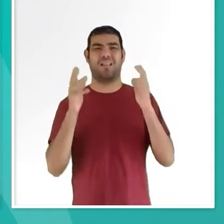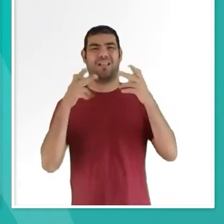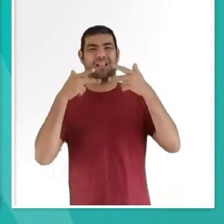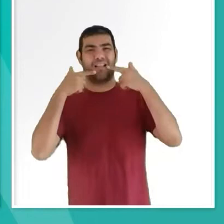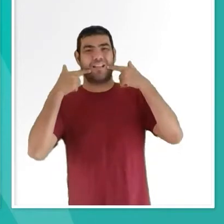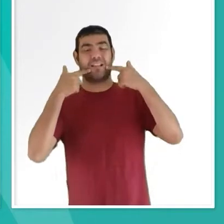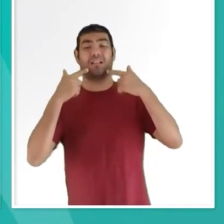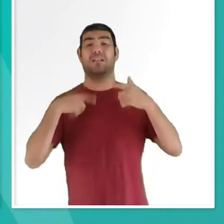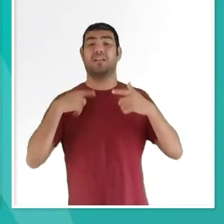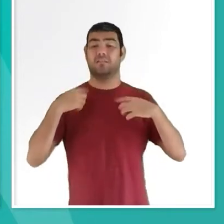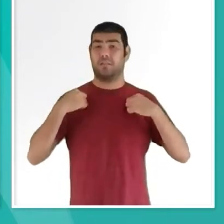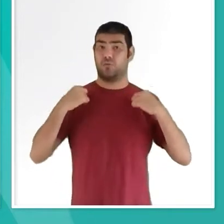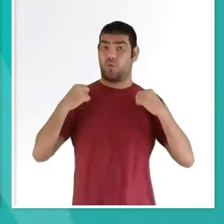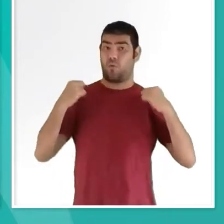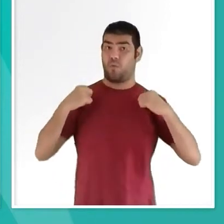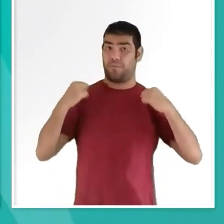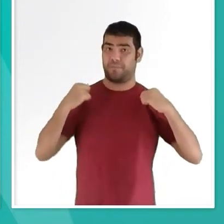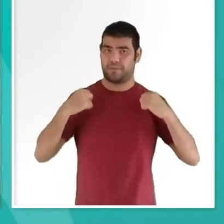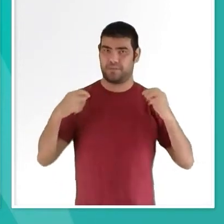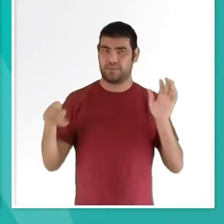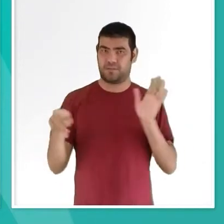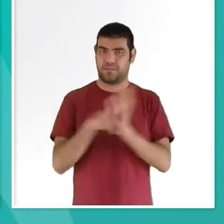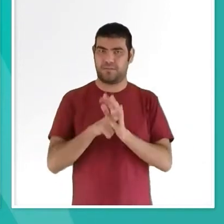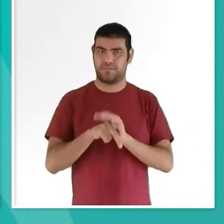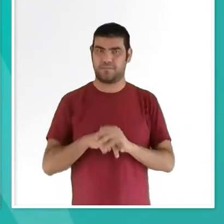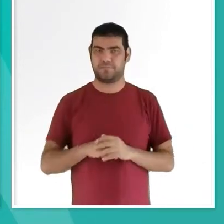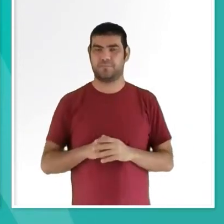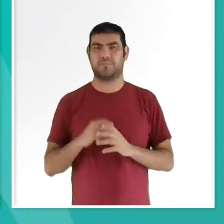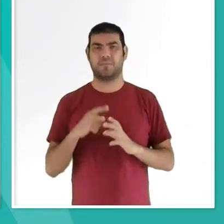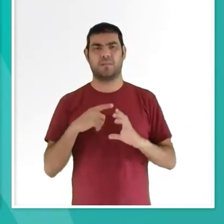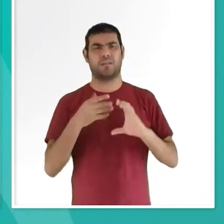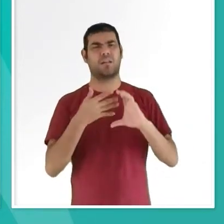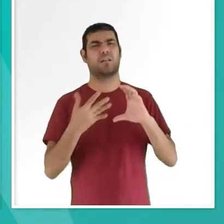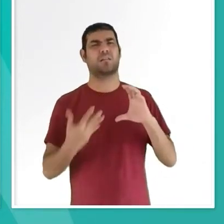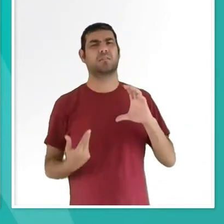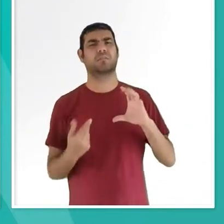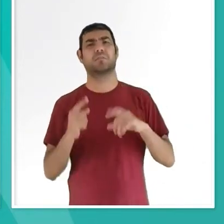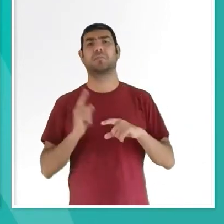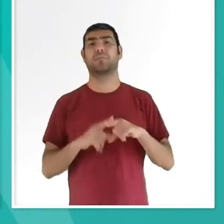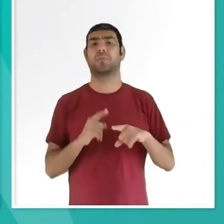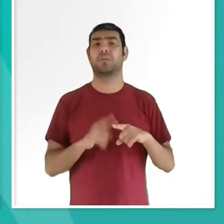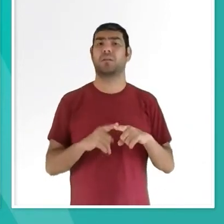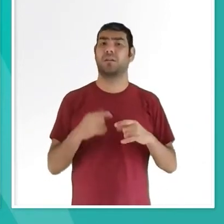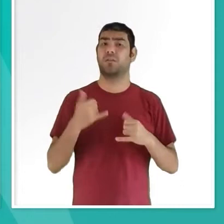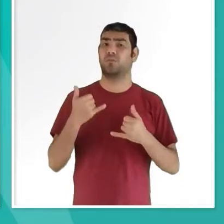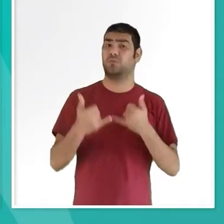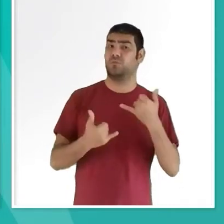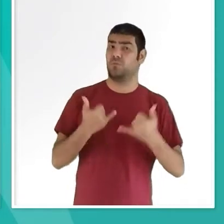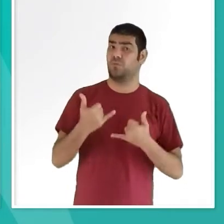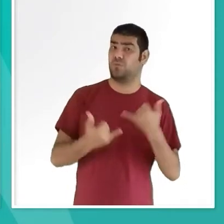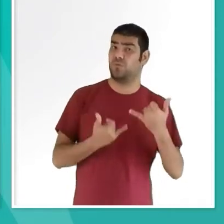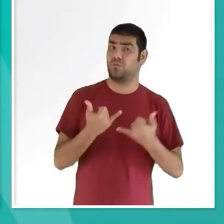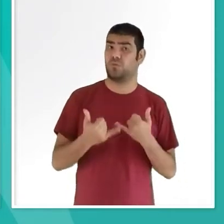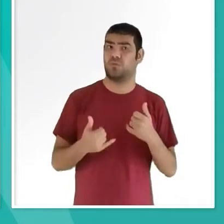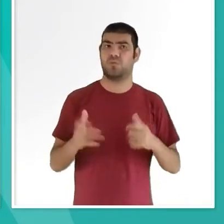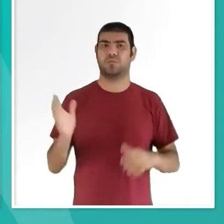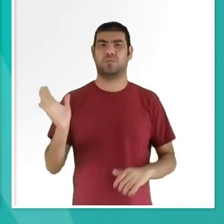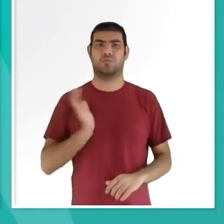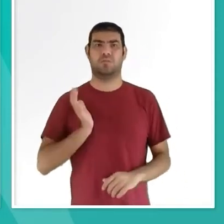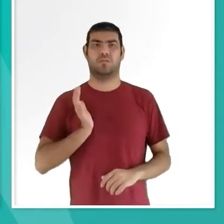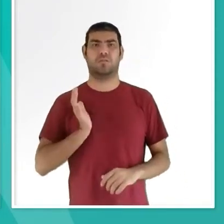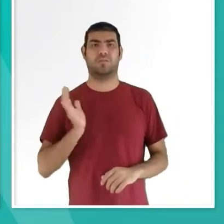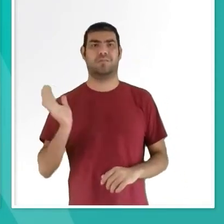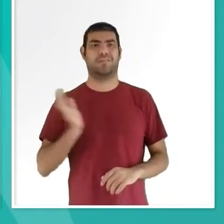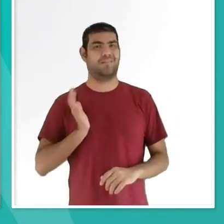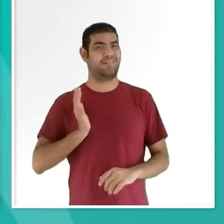aqui tem essa característica porque era um jogo feito pela nobreza, né? A casta